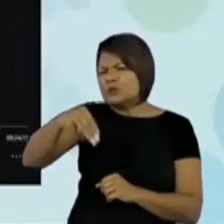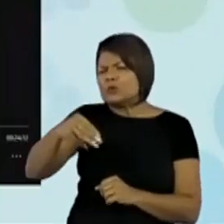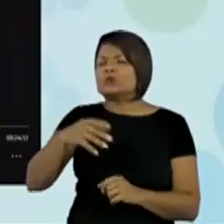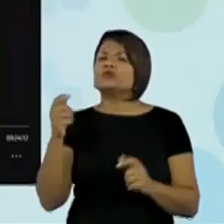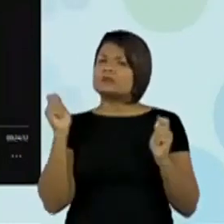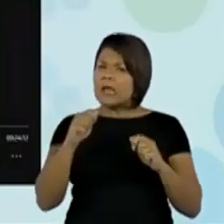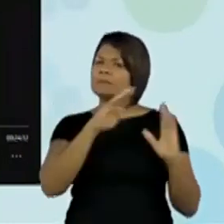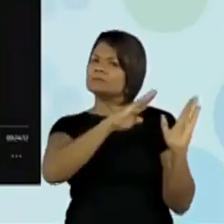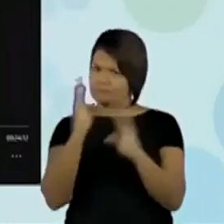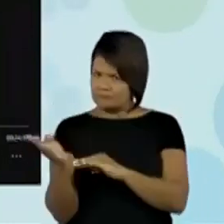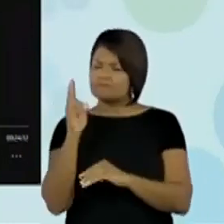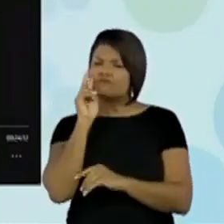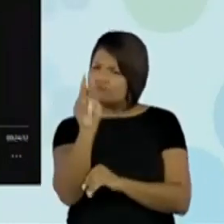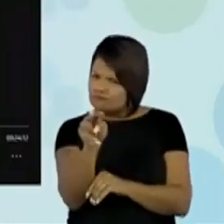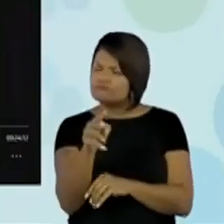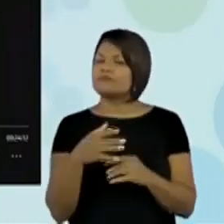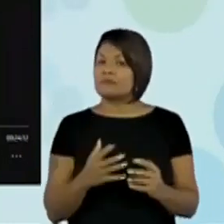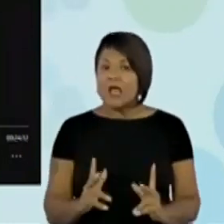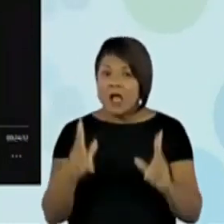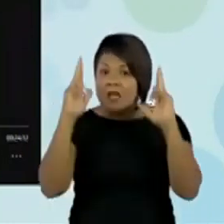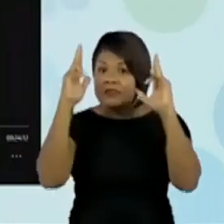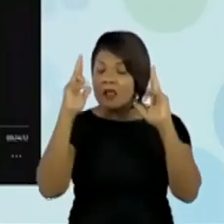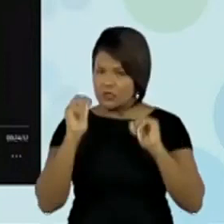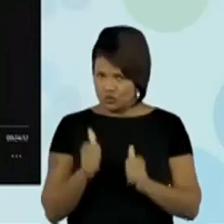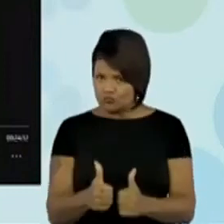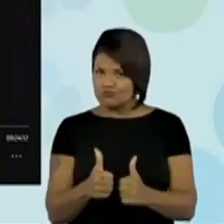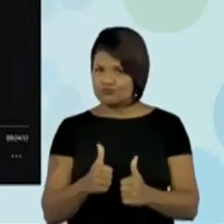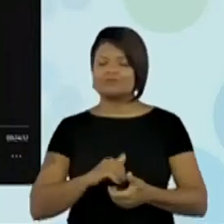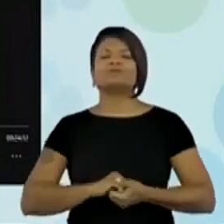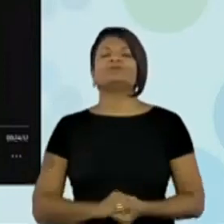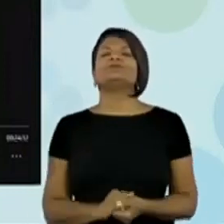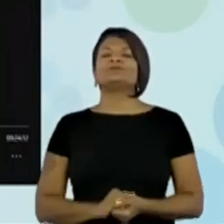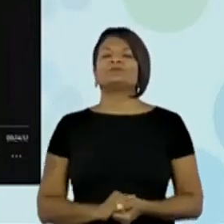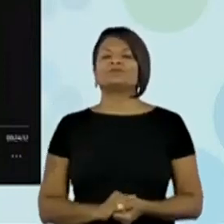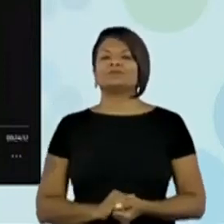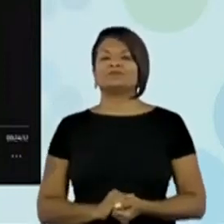espero que eu tenha achado um trecho que vocês vão gostar bastante. Vamos lá?